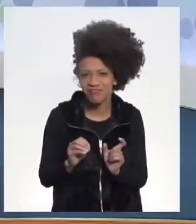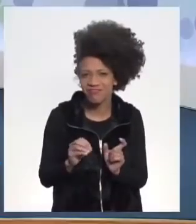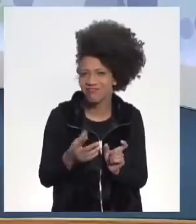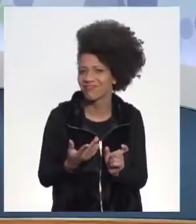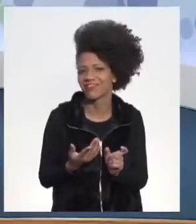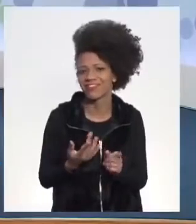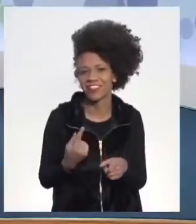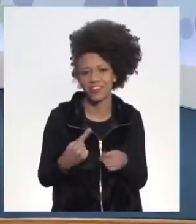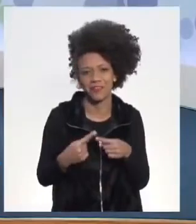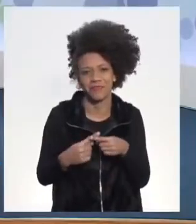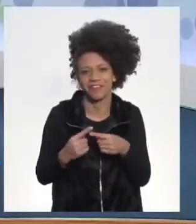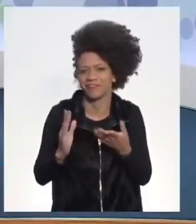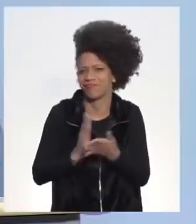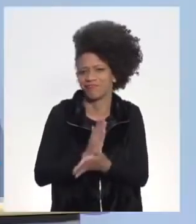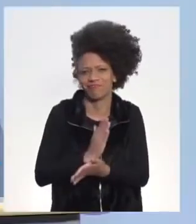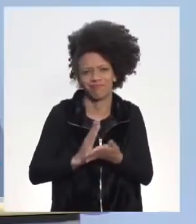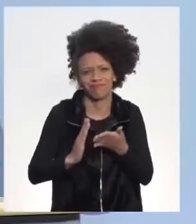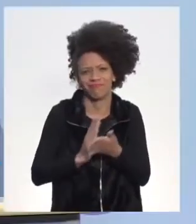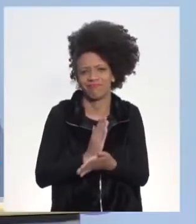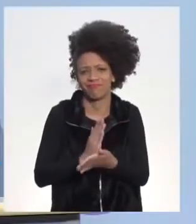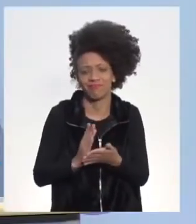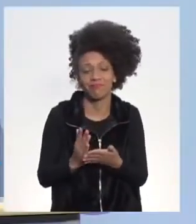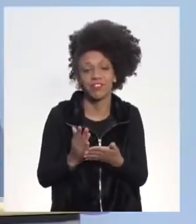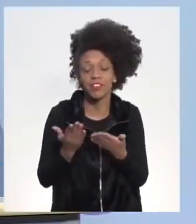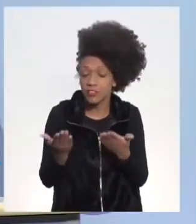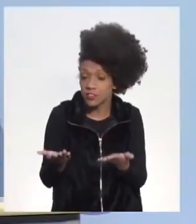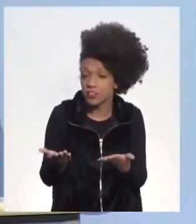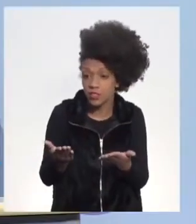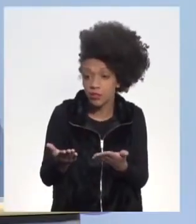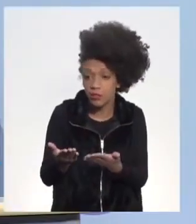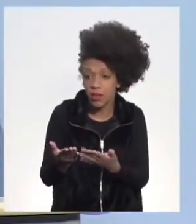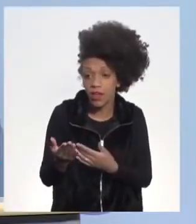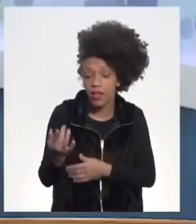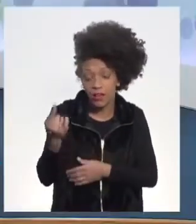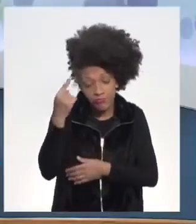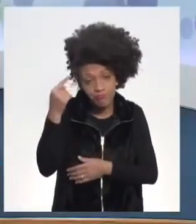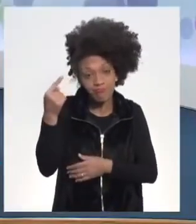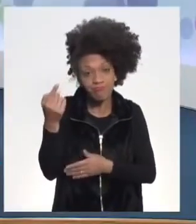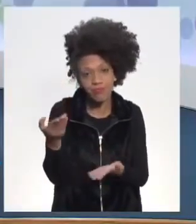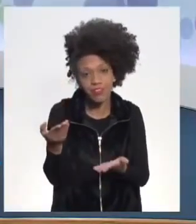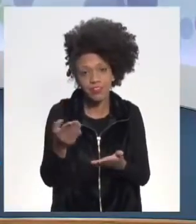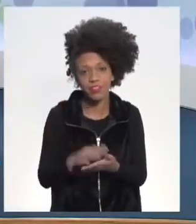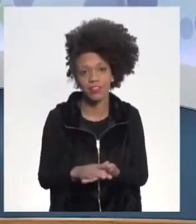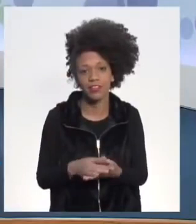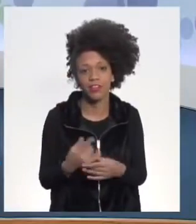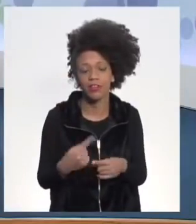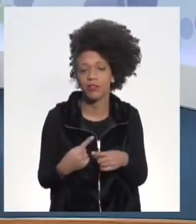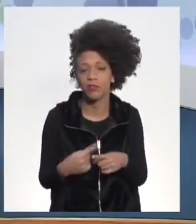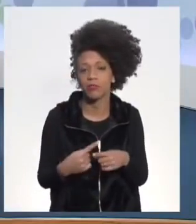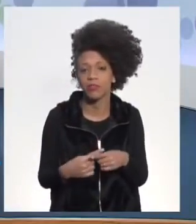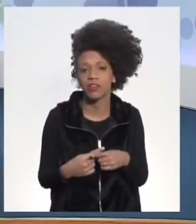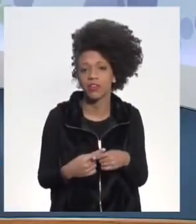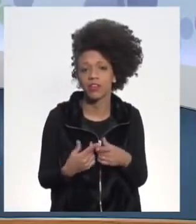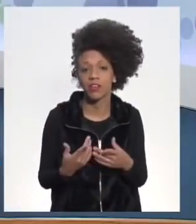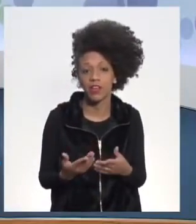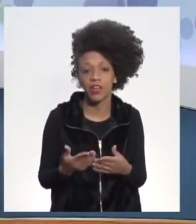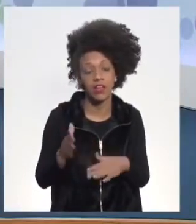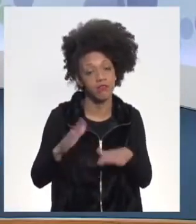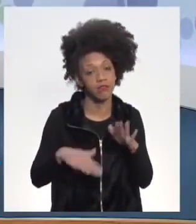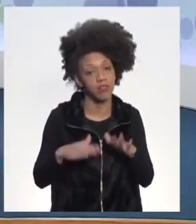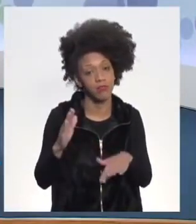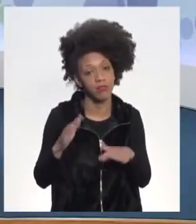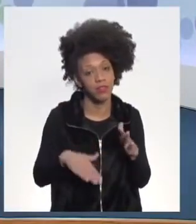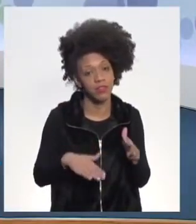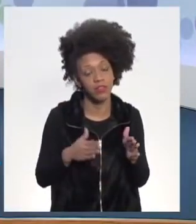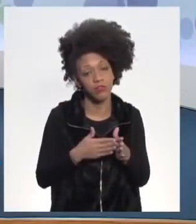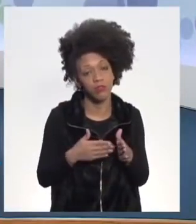só. É que ficou muito dividido. Então, mas é essa exatamente a ideia, Jonas, no final das contas, porque foi o que a gente falou para eles. Depende da situação